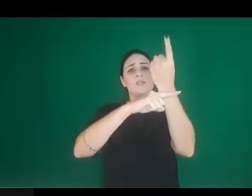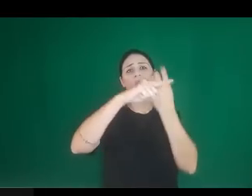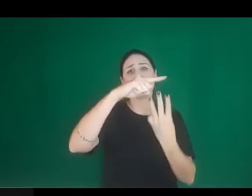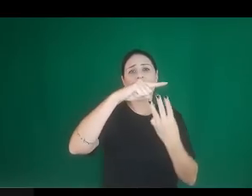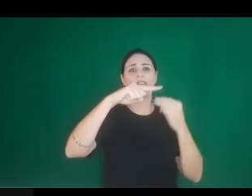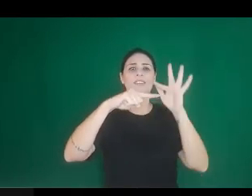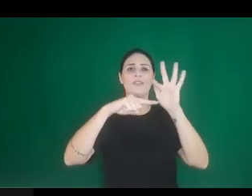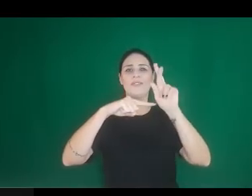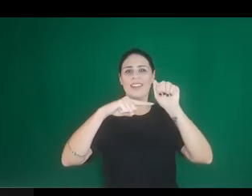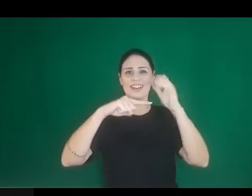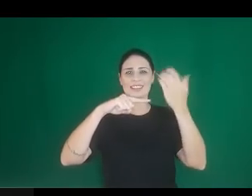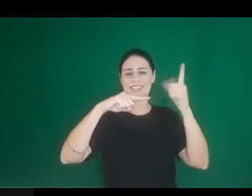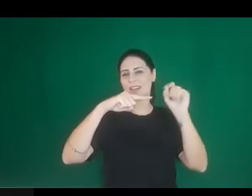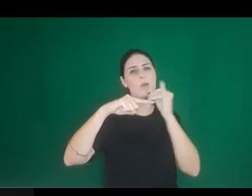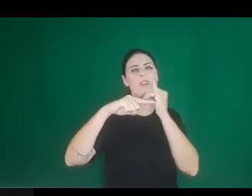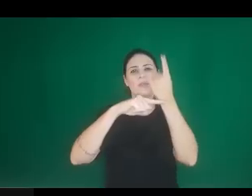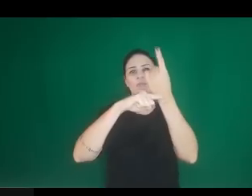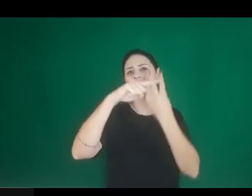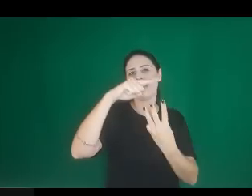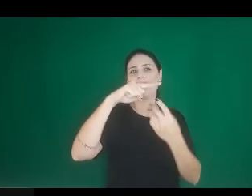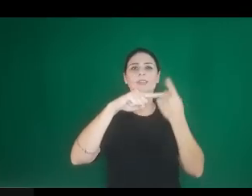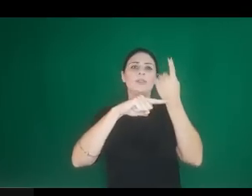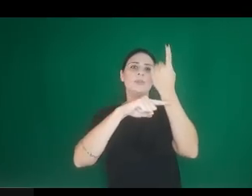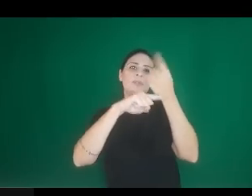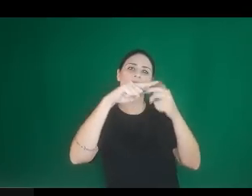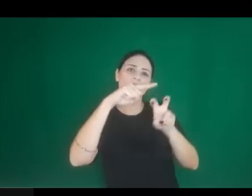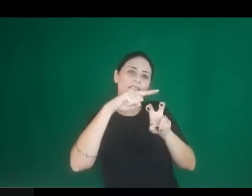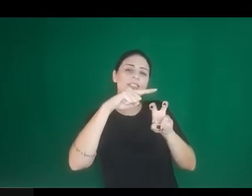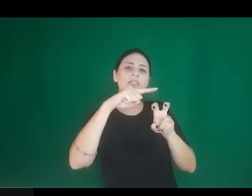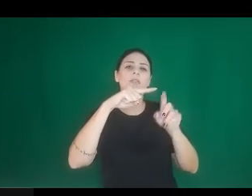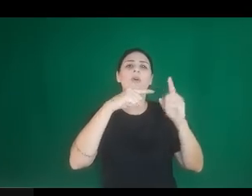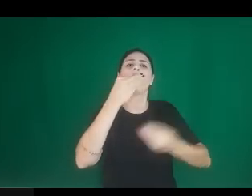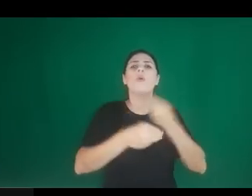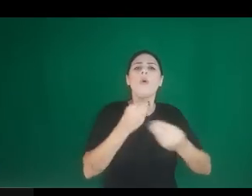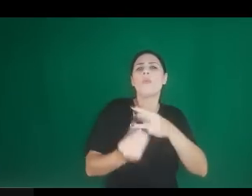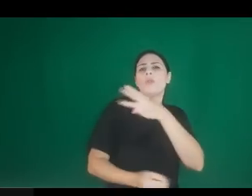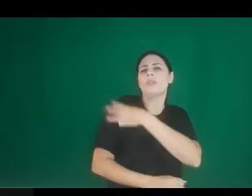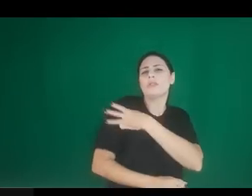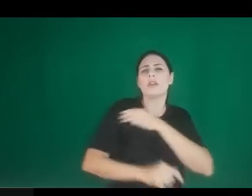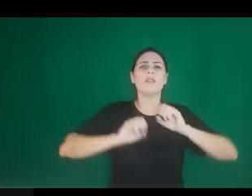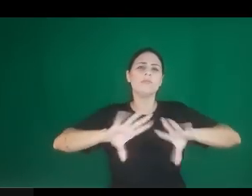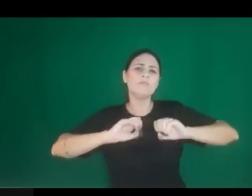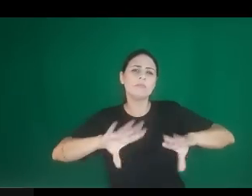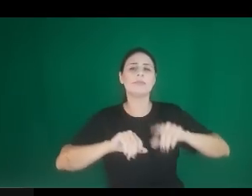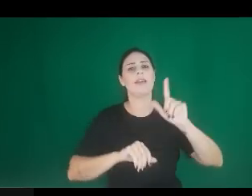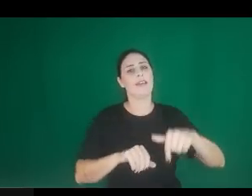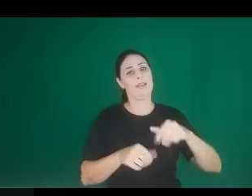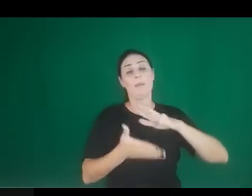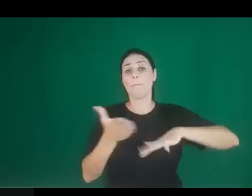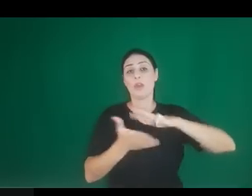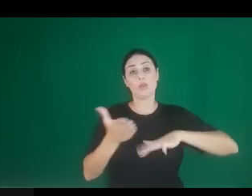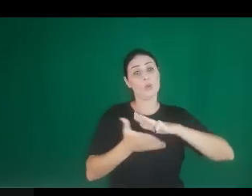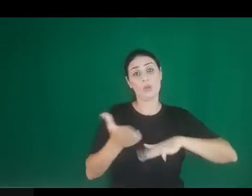ok, agora, como nós vamos trabalhar fração lá no terceiro ano, aí é uma questão de encaminhamento metodológico, e